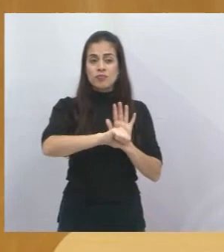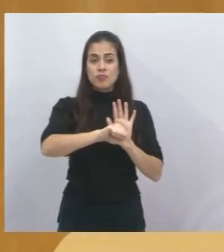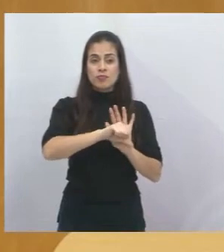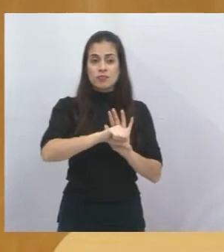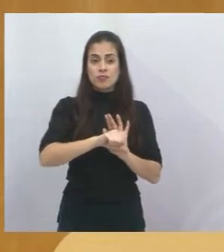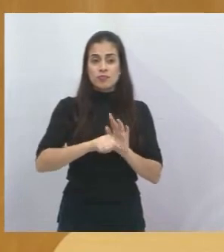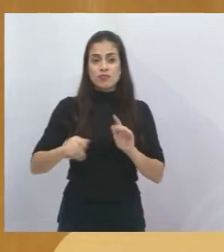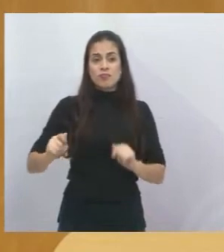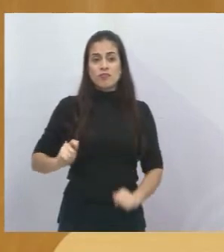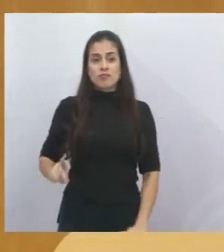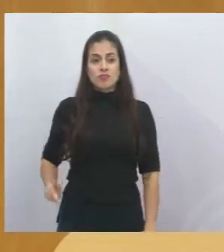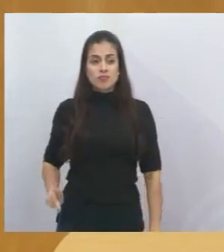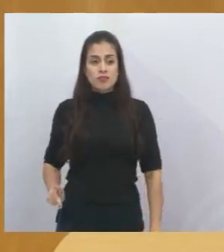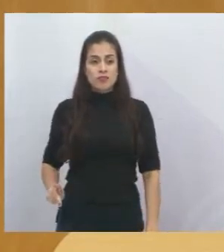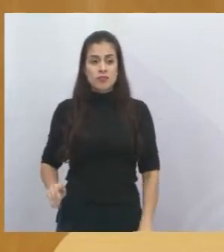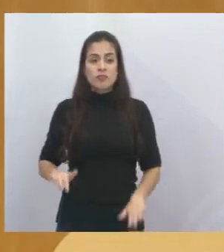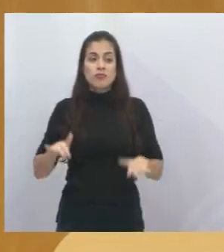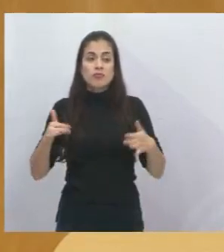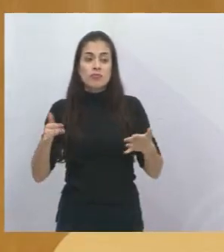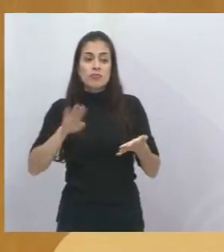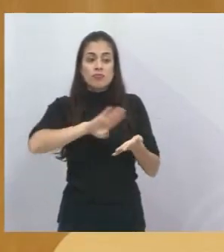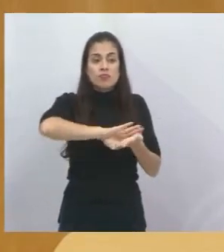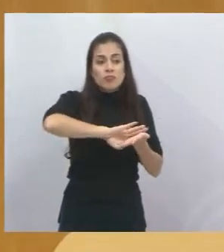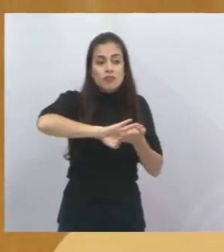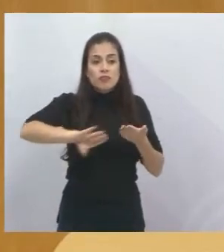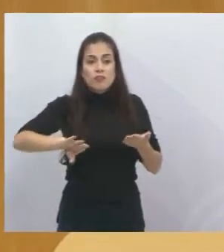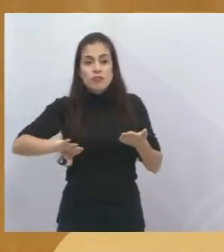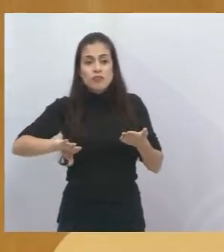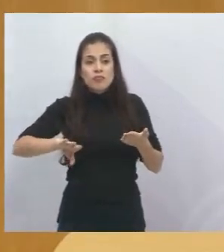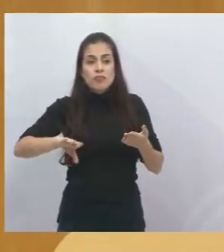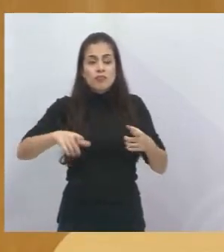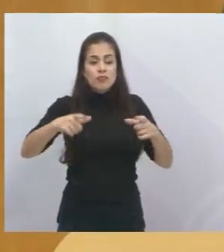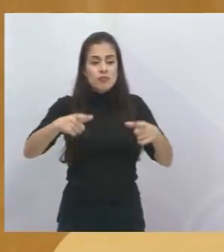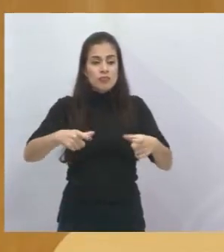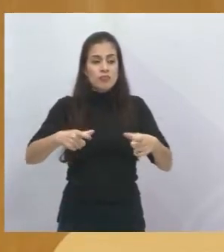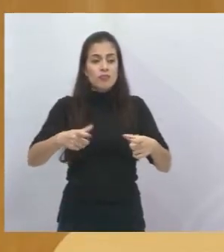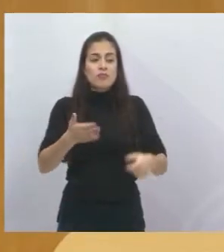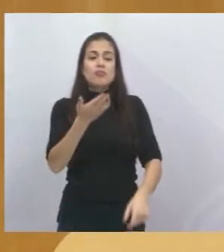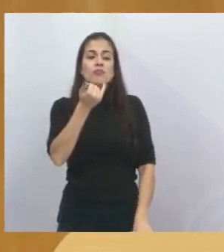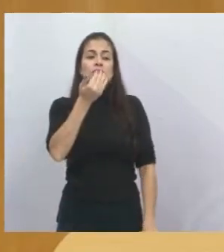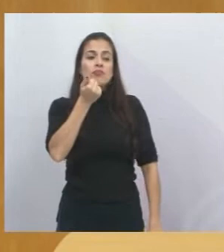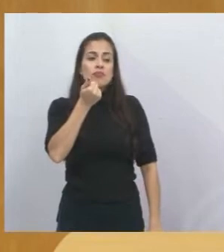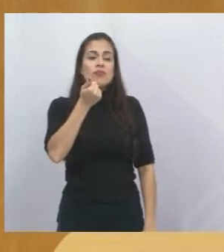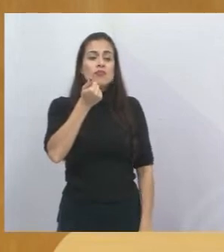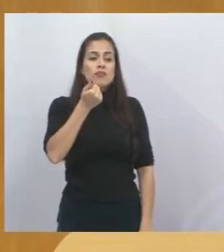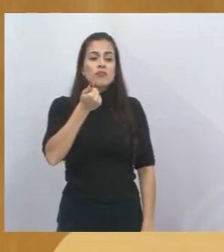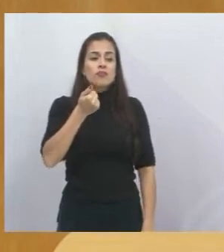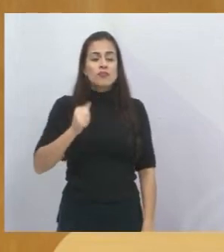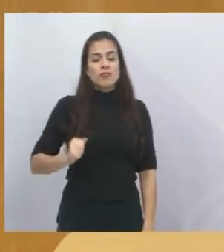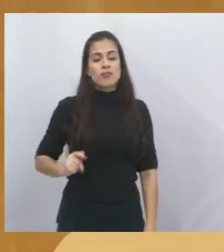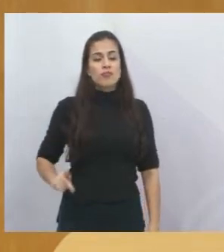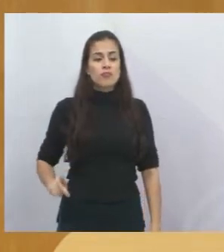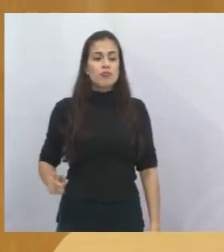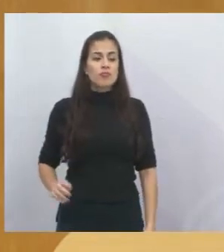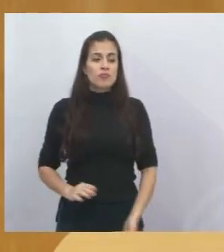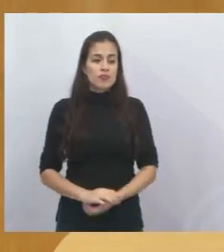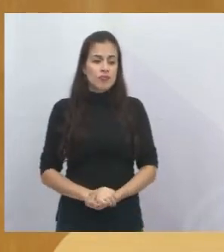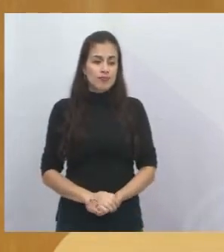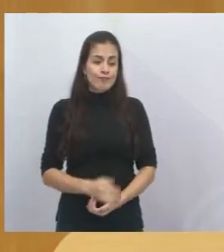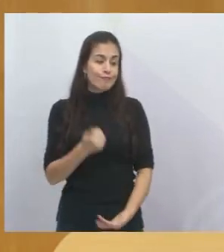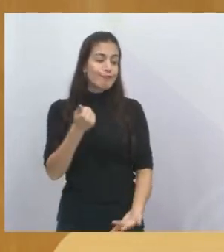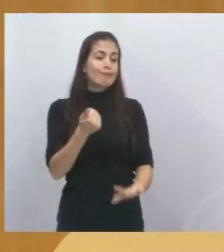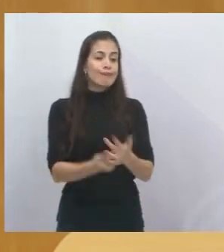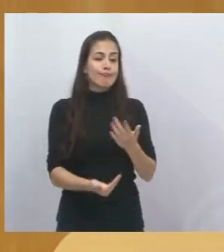administração passada tirou a cesta básica dos aposentados. Aí não pensou, aí não prejudicou o aposentado que está lá na sua casa